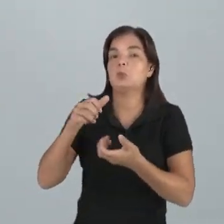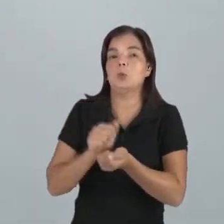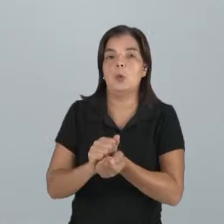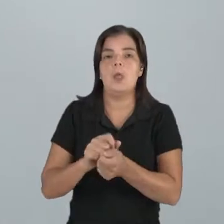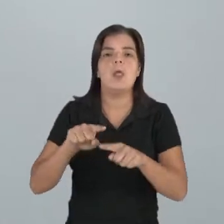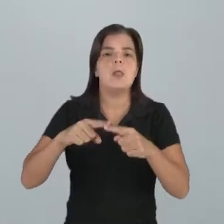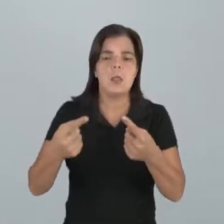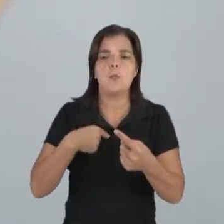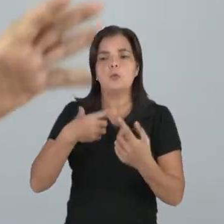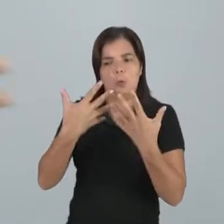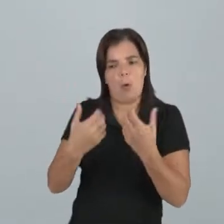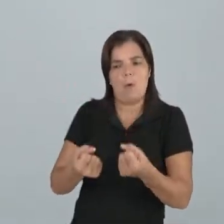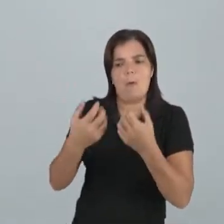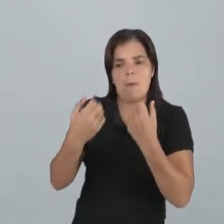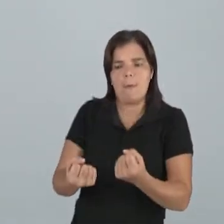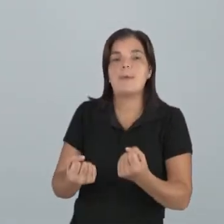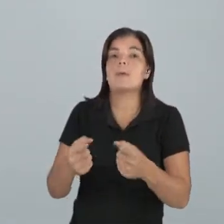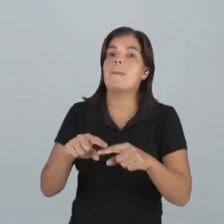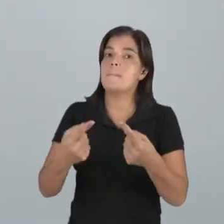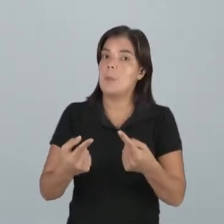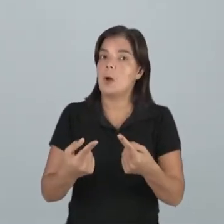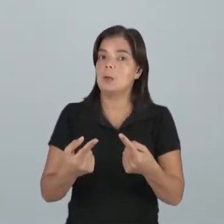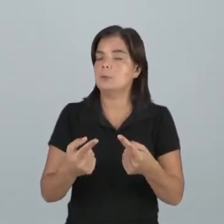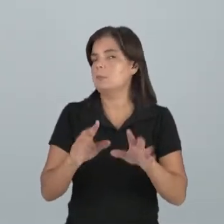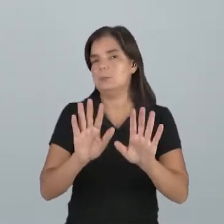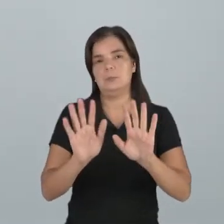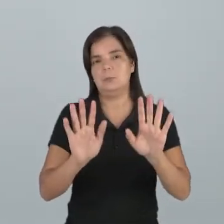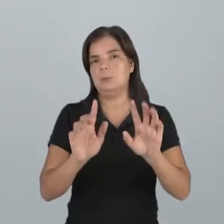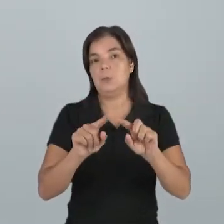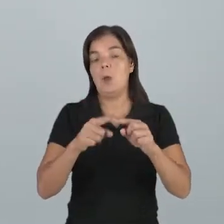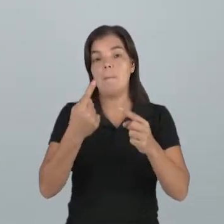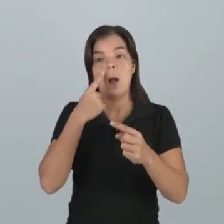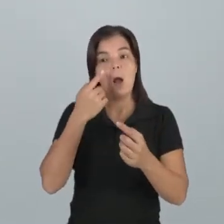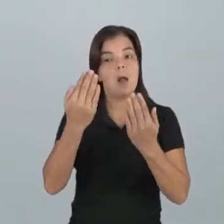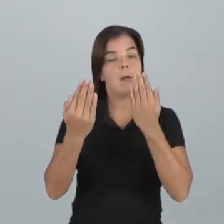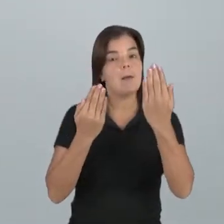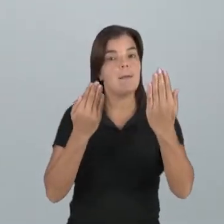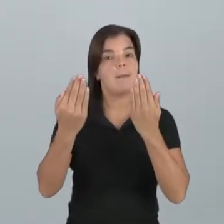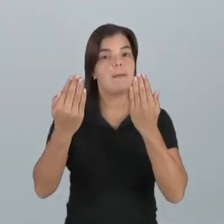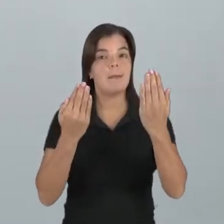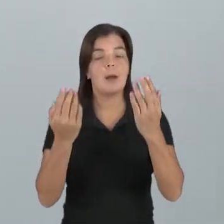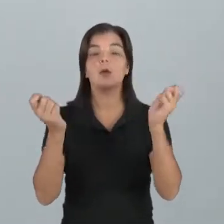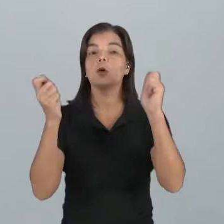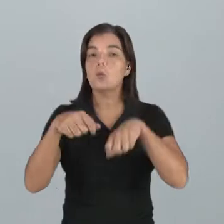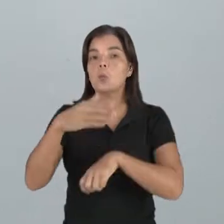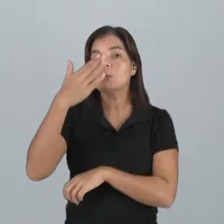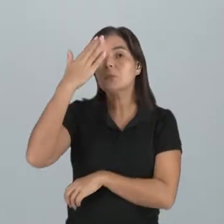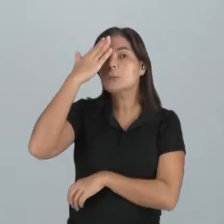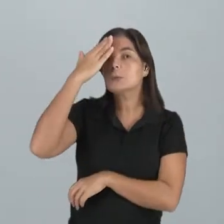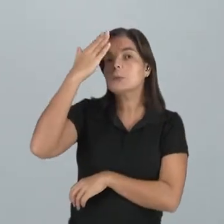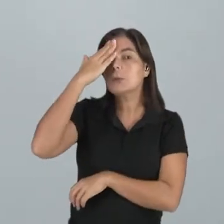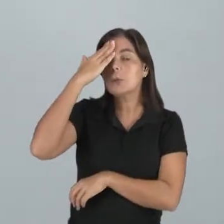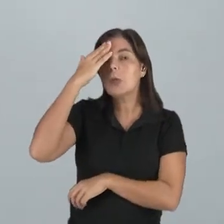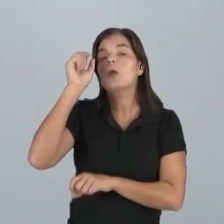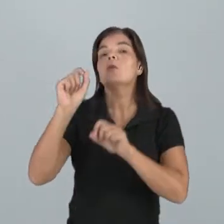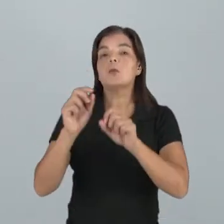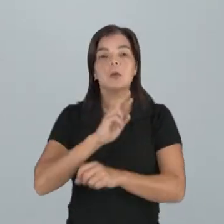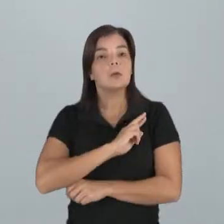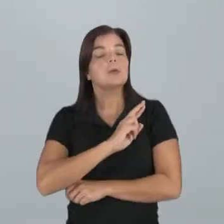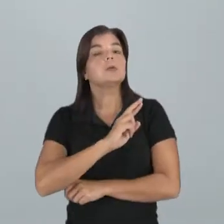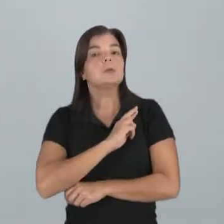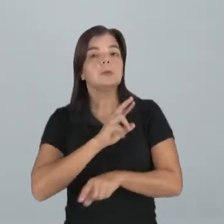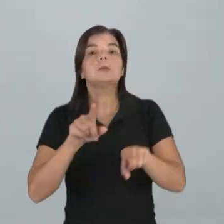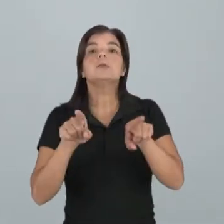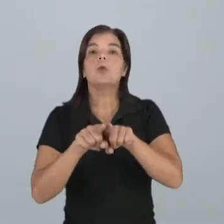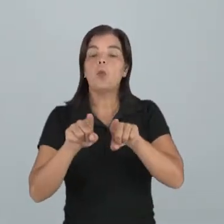tem muitos adeptos. A ciência da religião não faz isso. Ela faz uma análise comparativa para que a gente possa entender e compreender que as religiões, elas